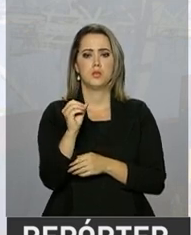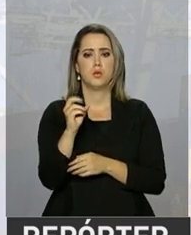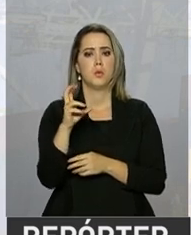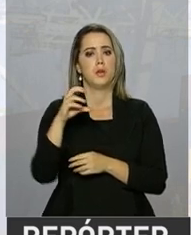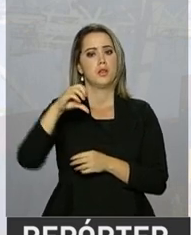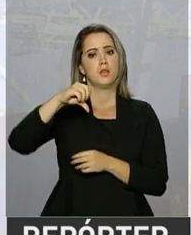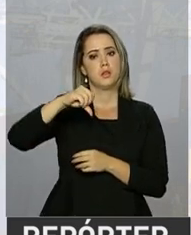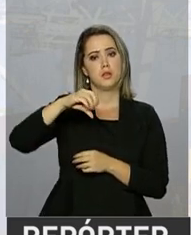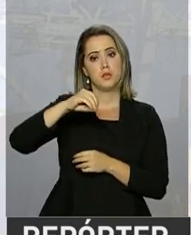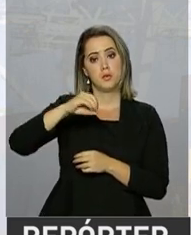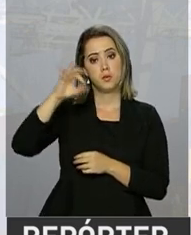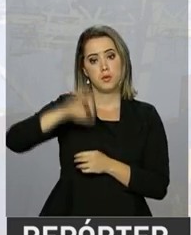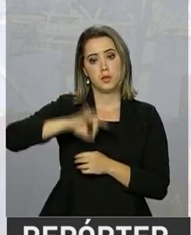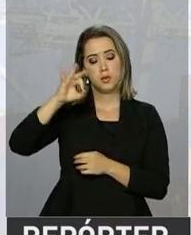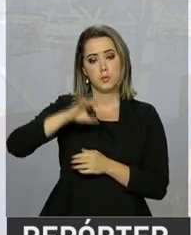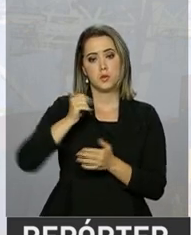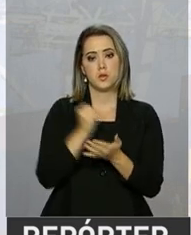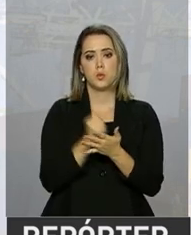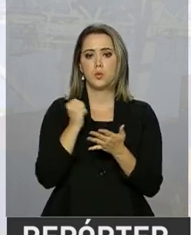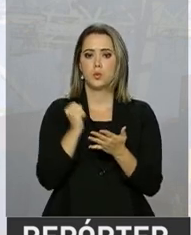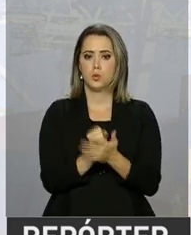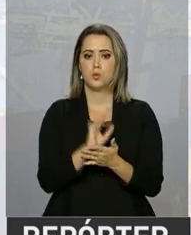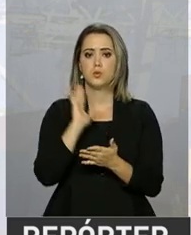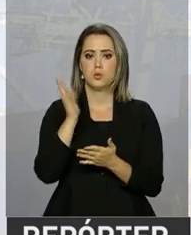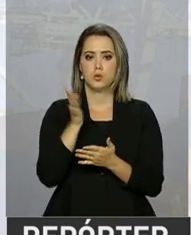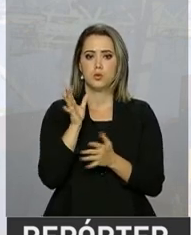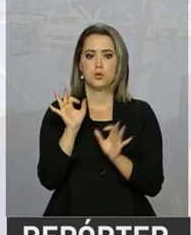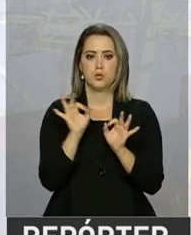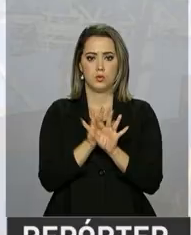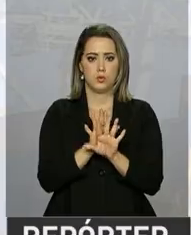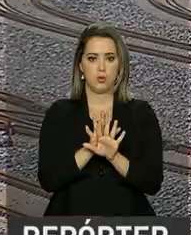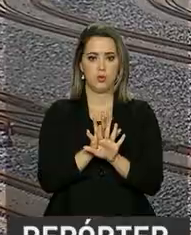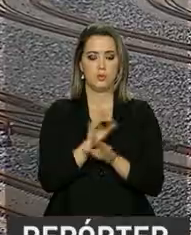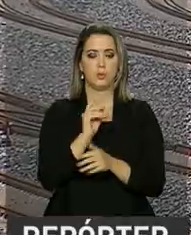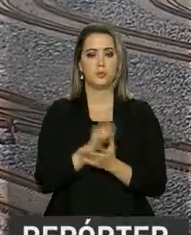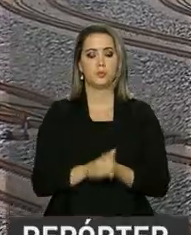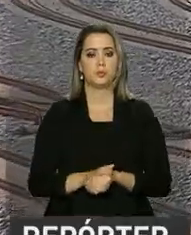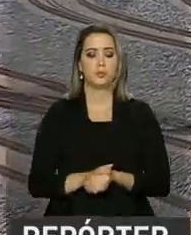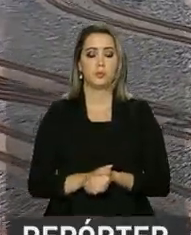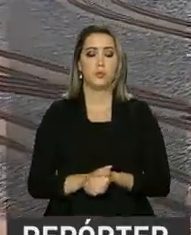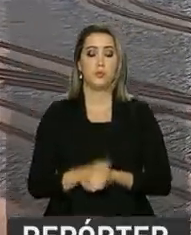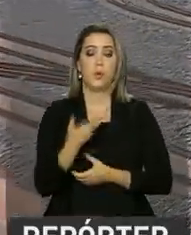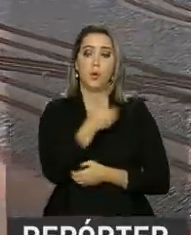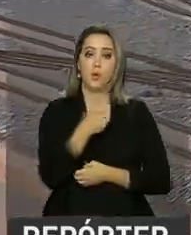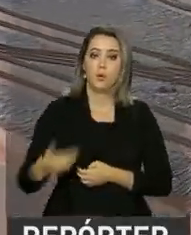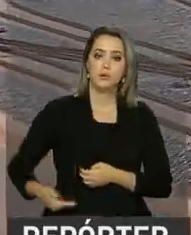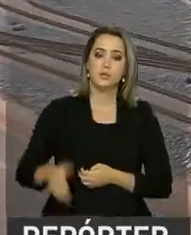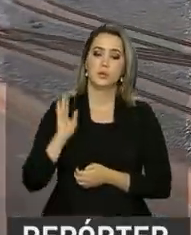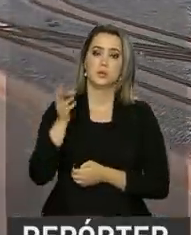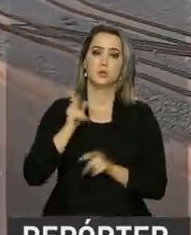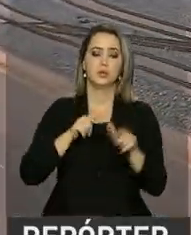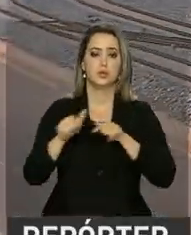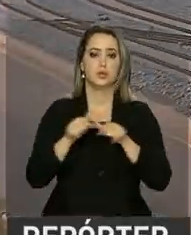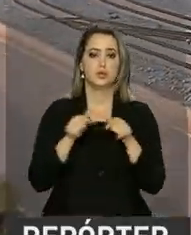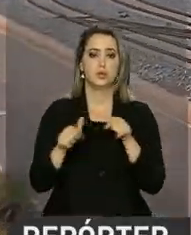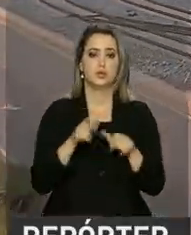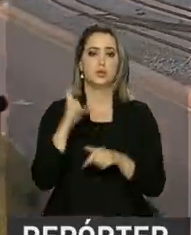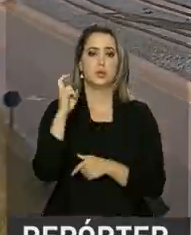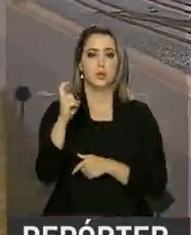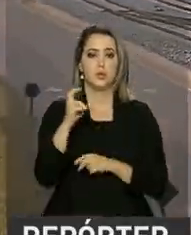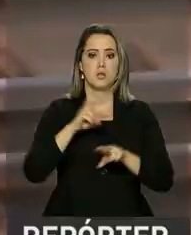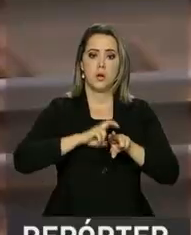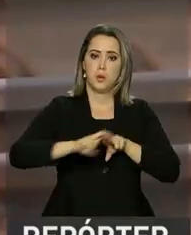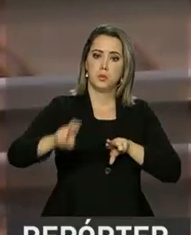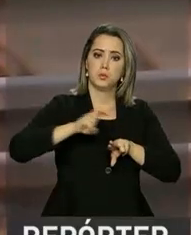90% do contrato já tiverem sido executados o governo já trabalha com cinco Malhas